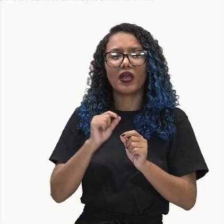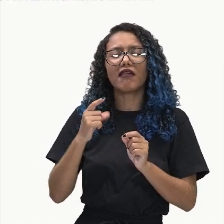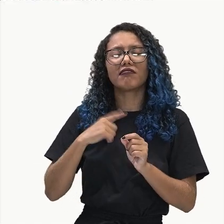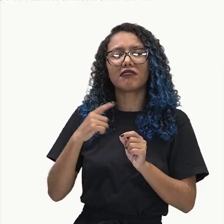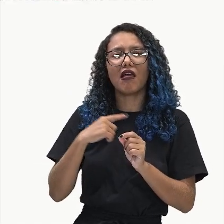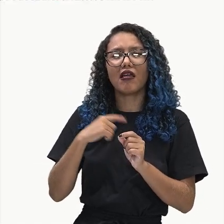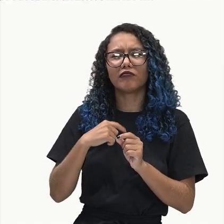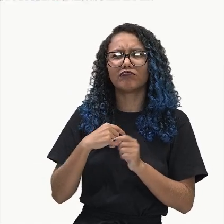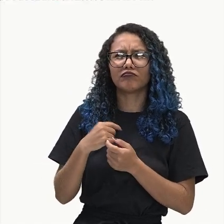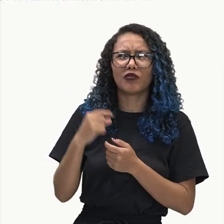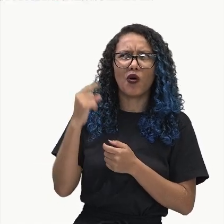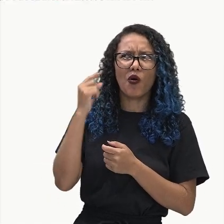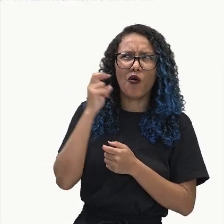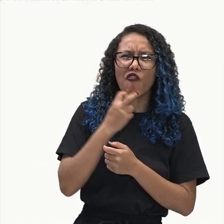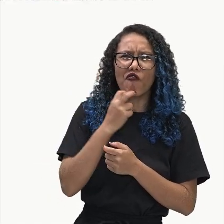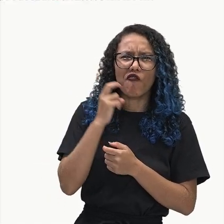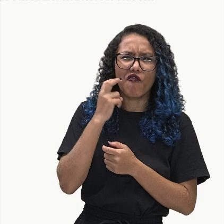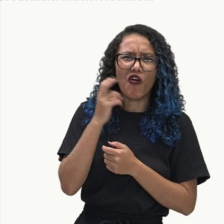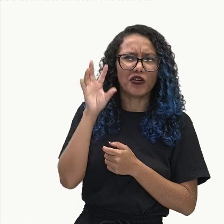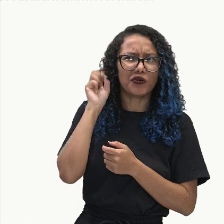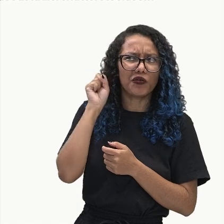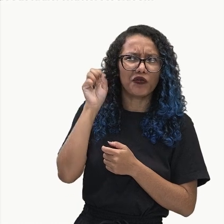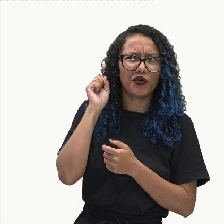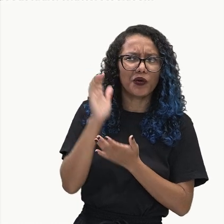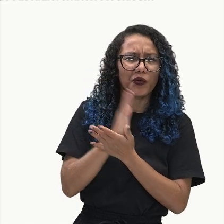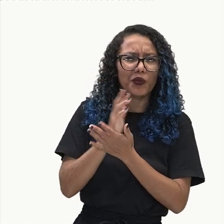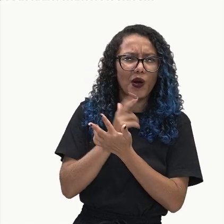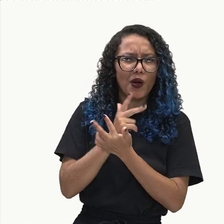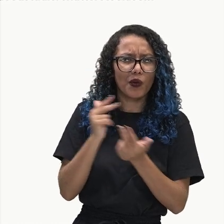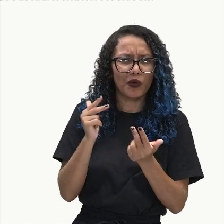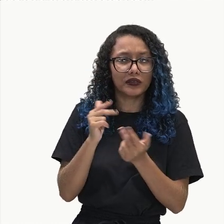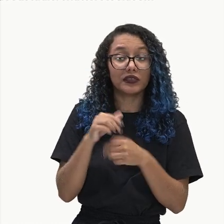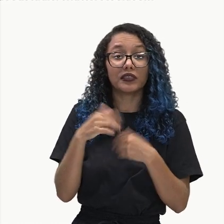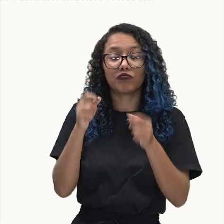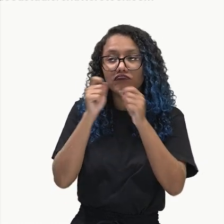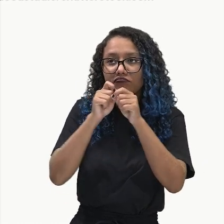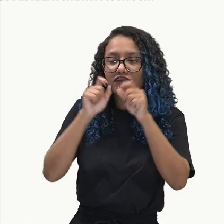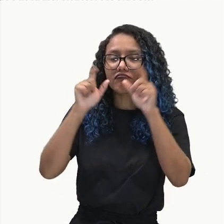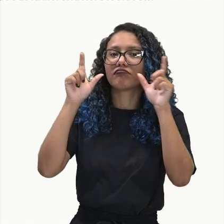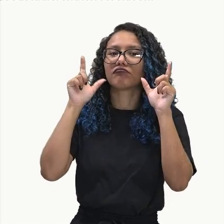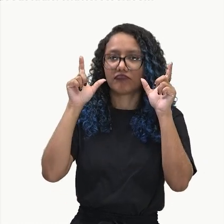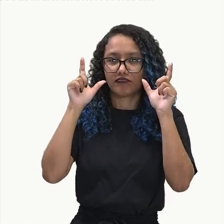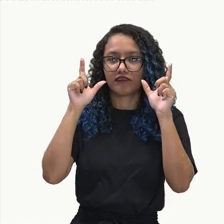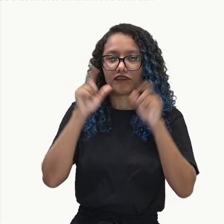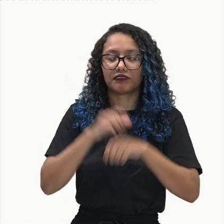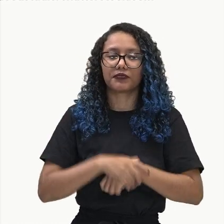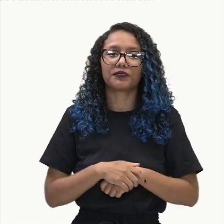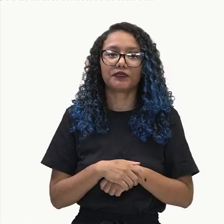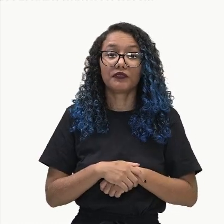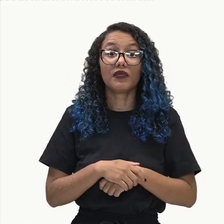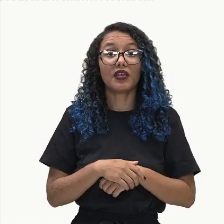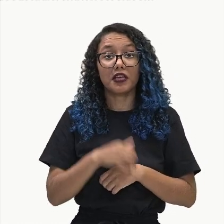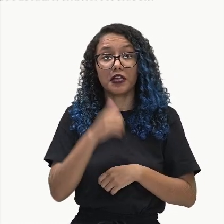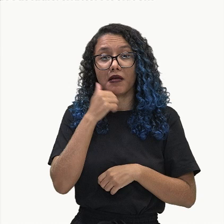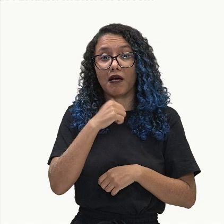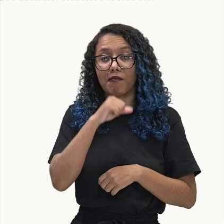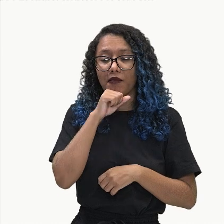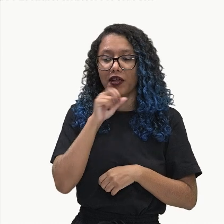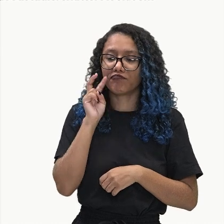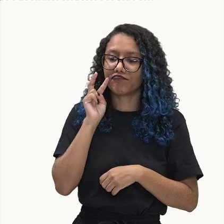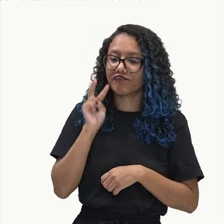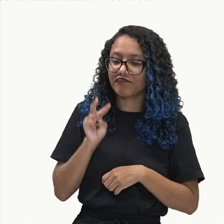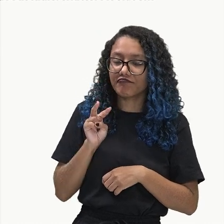pessoal, abre os ojos e allí está sua madre mirándola com carinho e